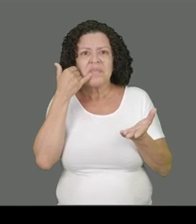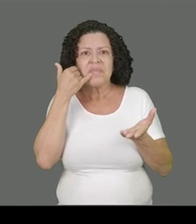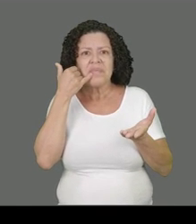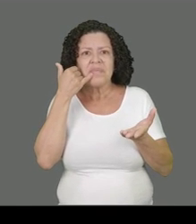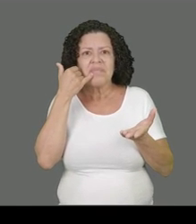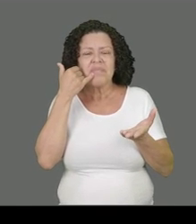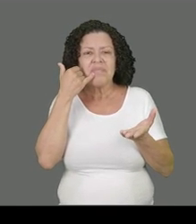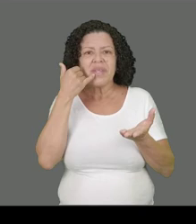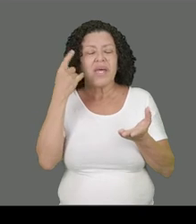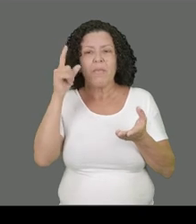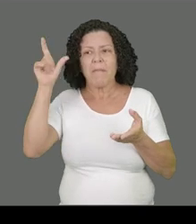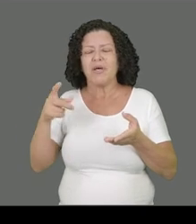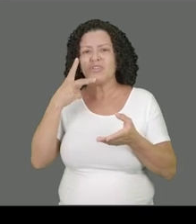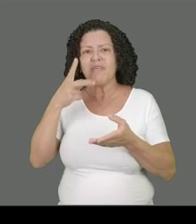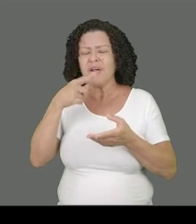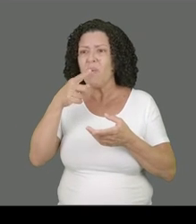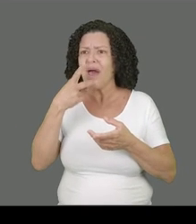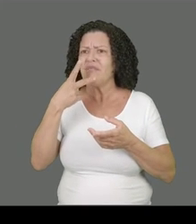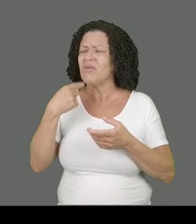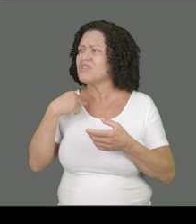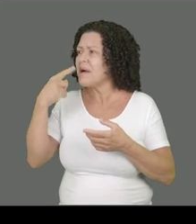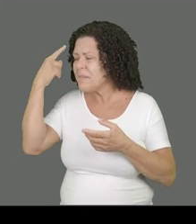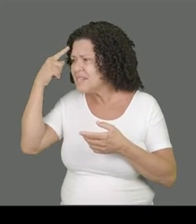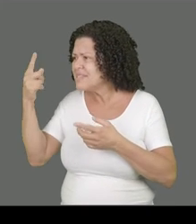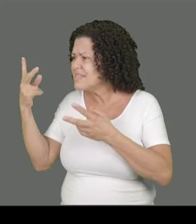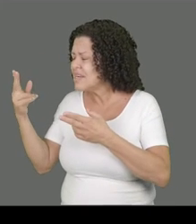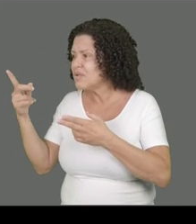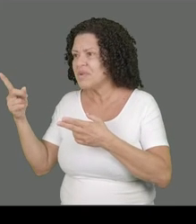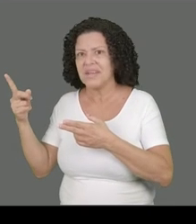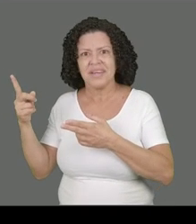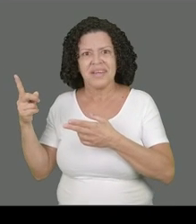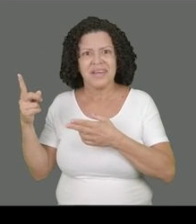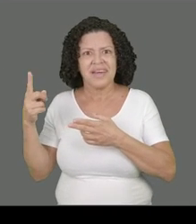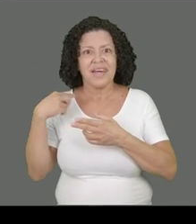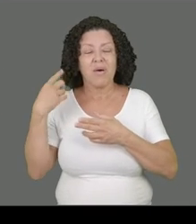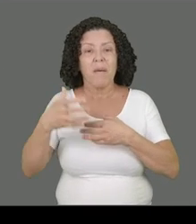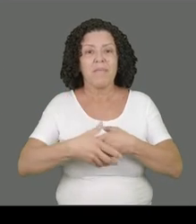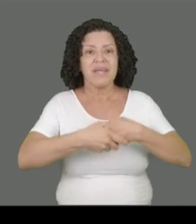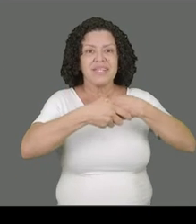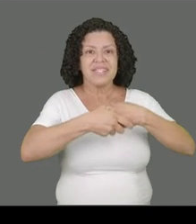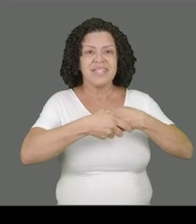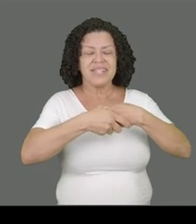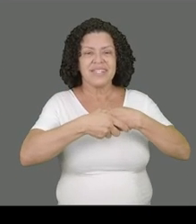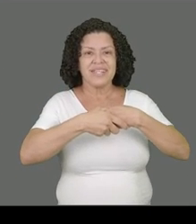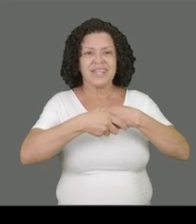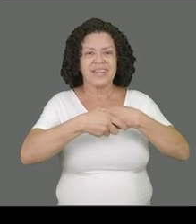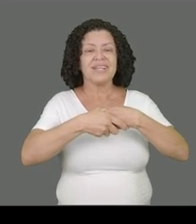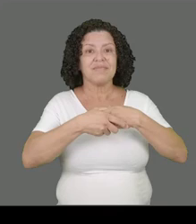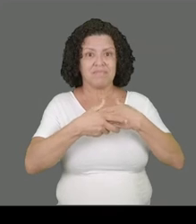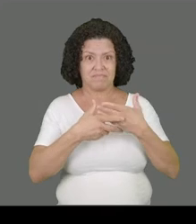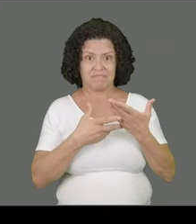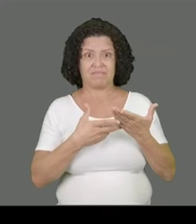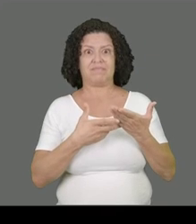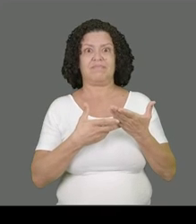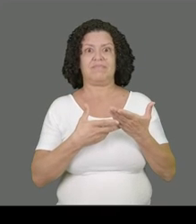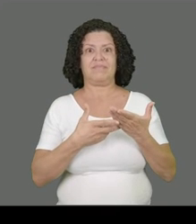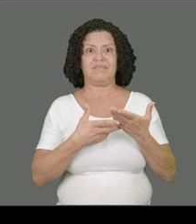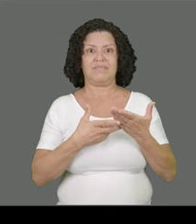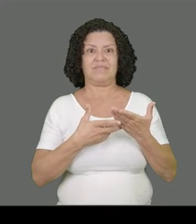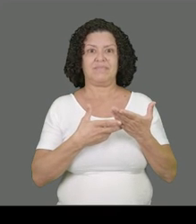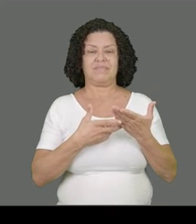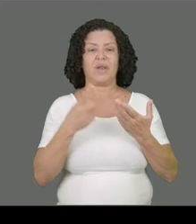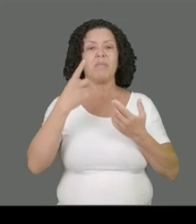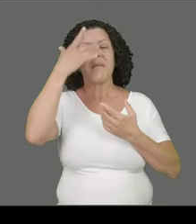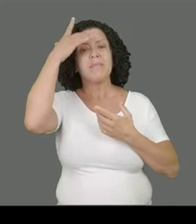gente recebe e alguém fala alguma coisa para a gente que a gente não esperava. Alguém que nos é apresentado,